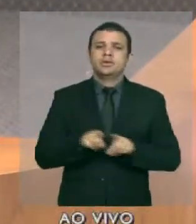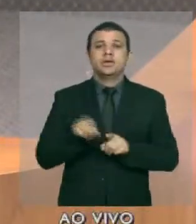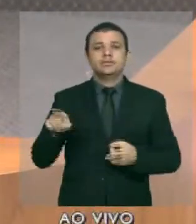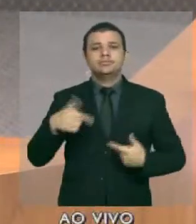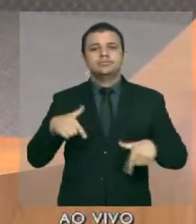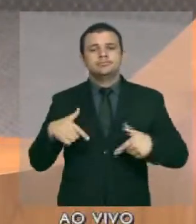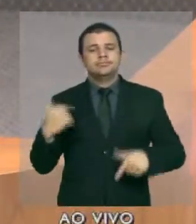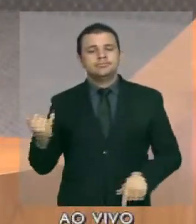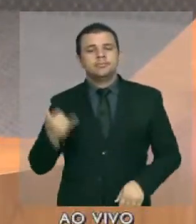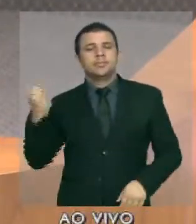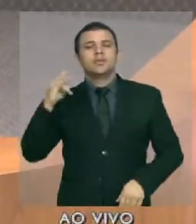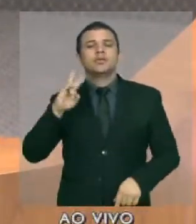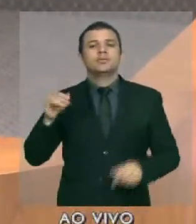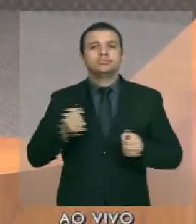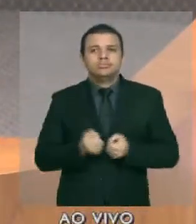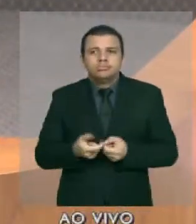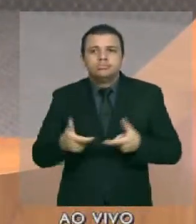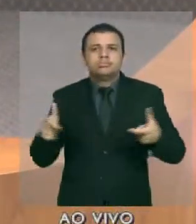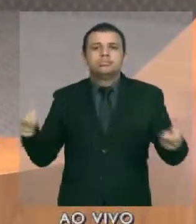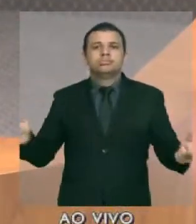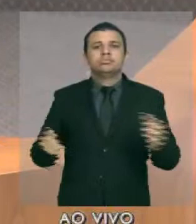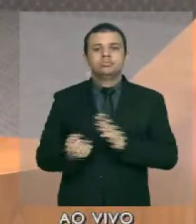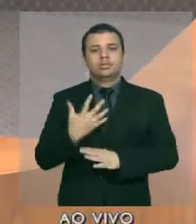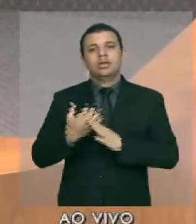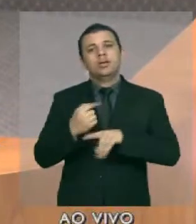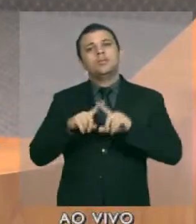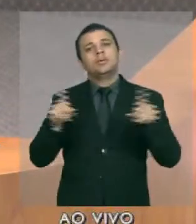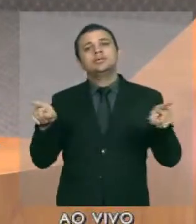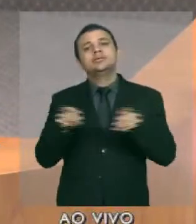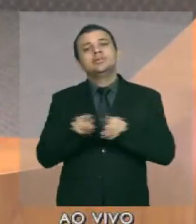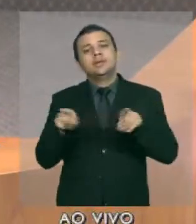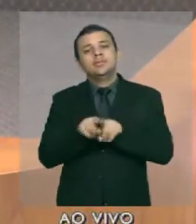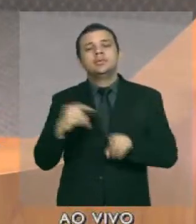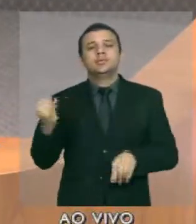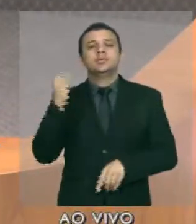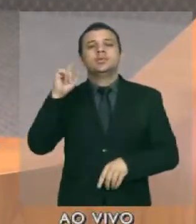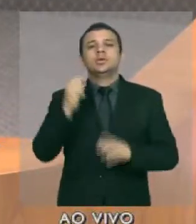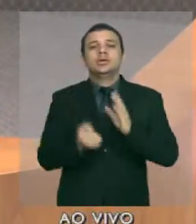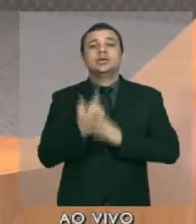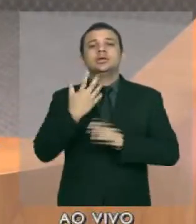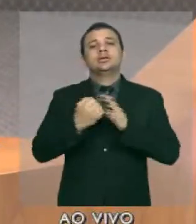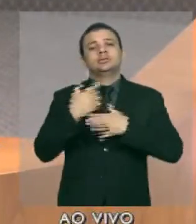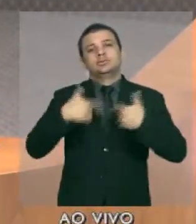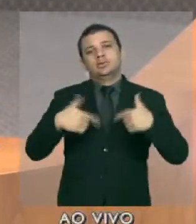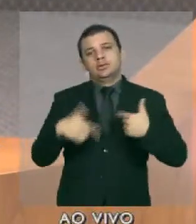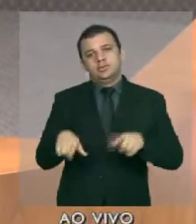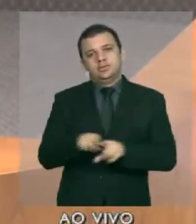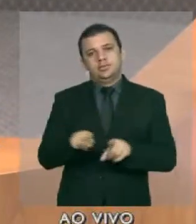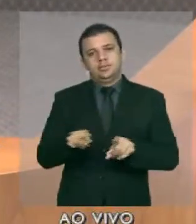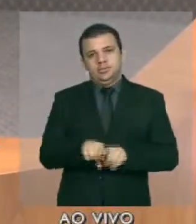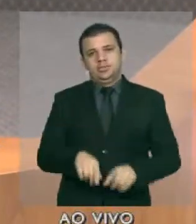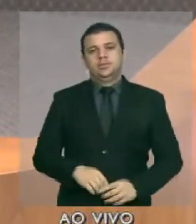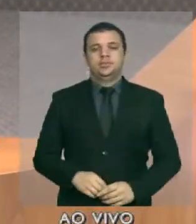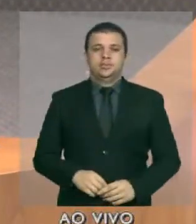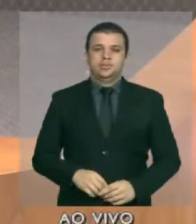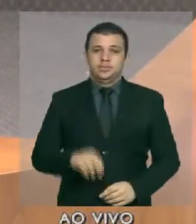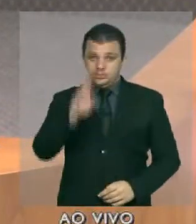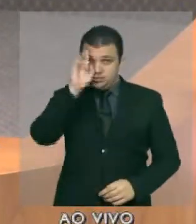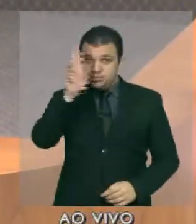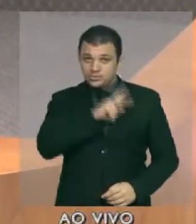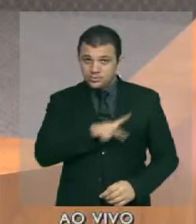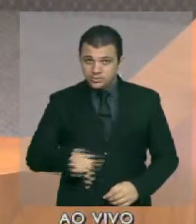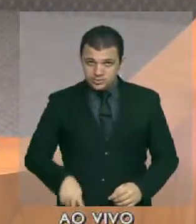para o homem da produção mas tão importante quanto vai ser a geração de emprego e renda seu Presidente Neto